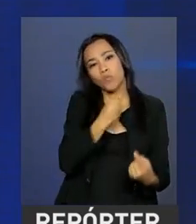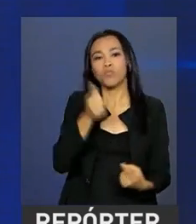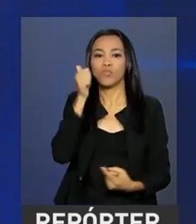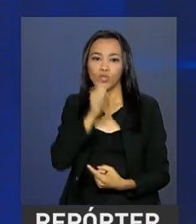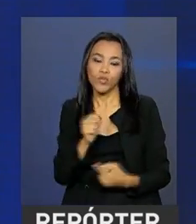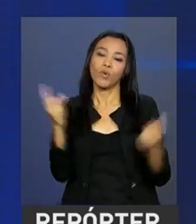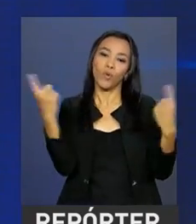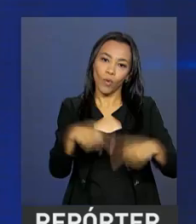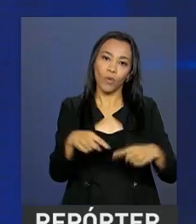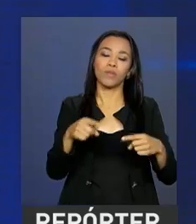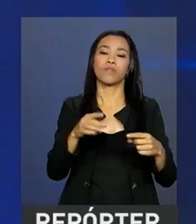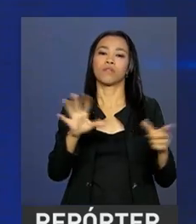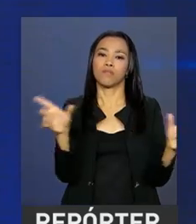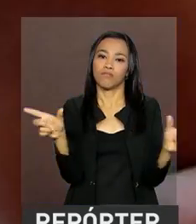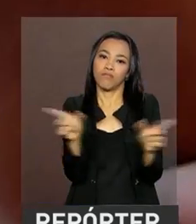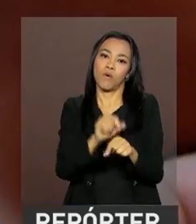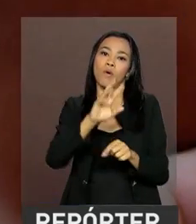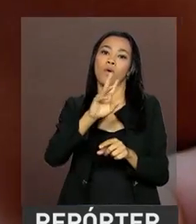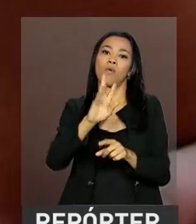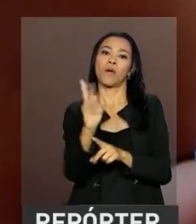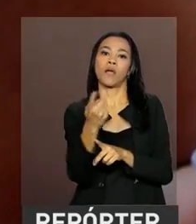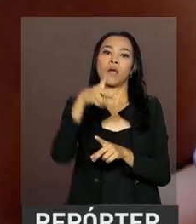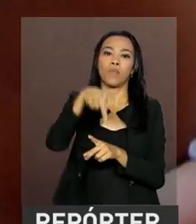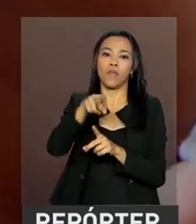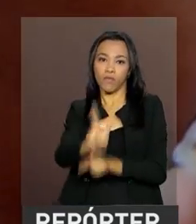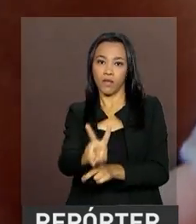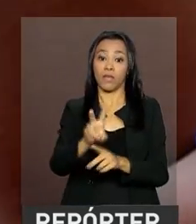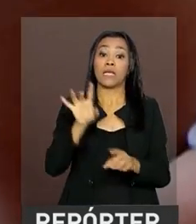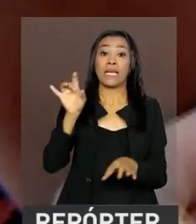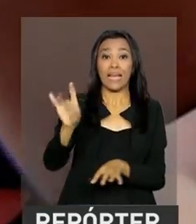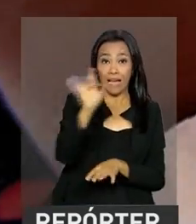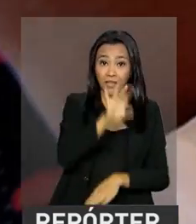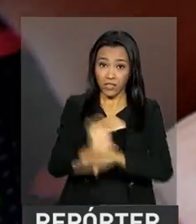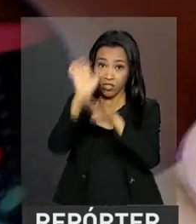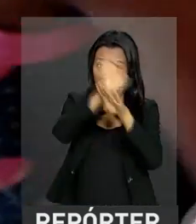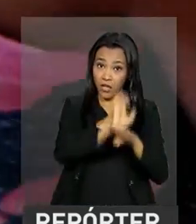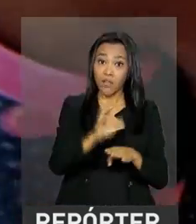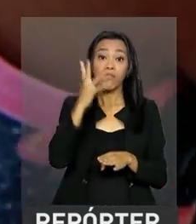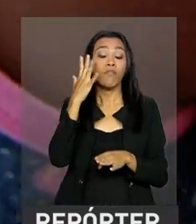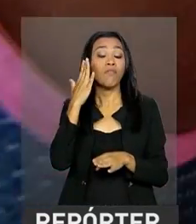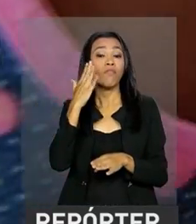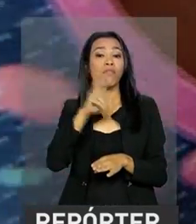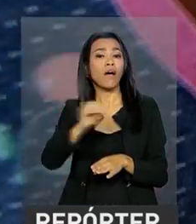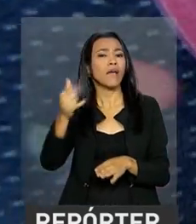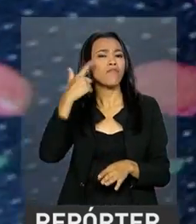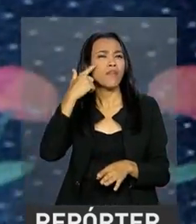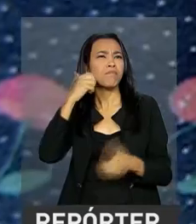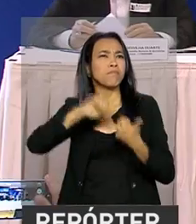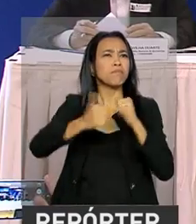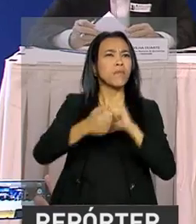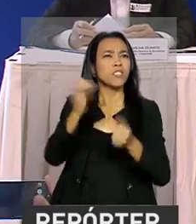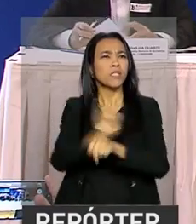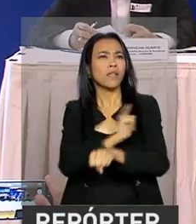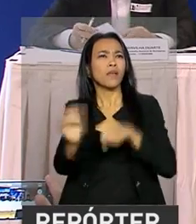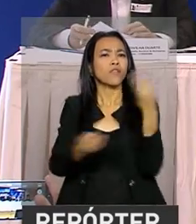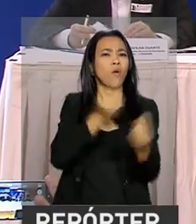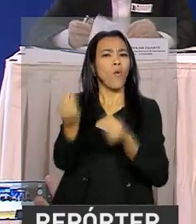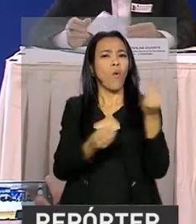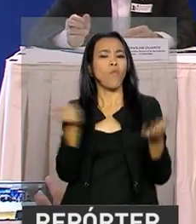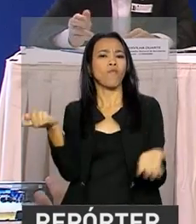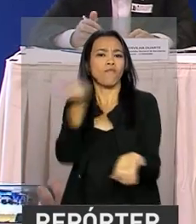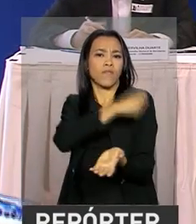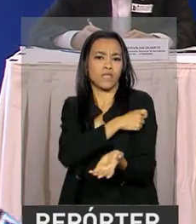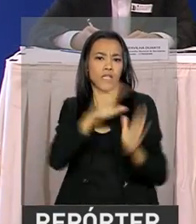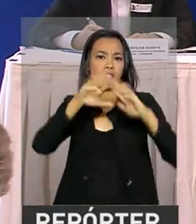como menino em relação à questão do HPV cada estado vai avaliar as condições para aplicar as vacinas nas escolas mas o governo